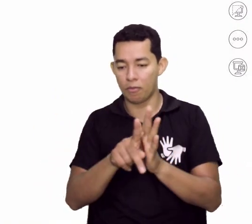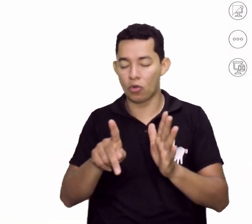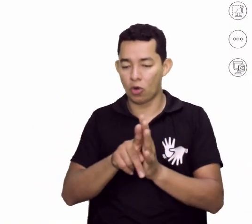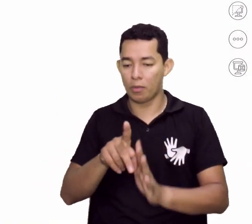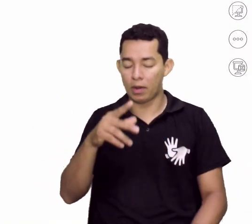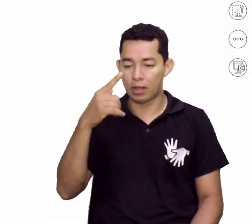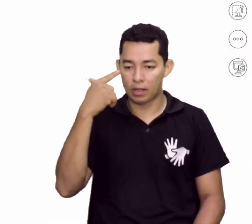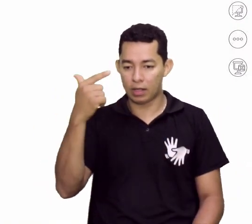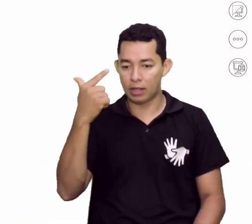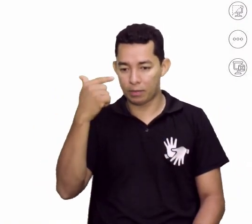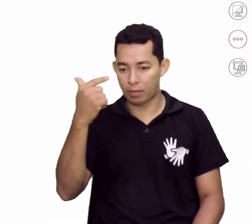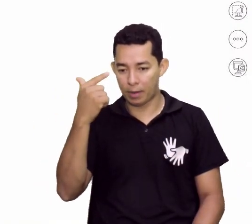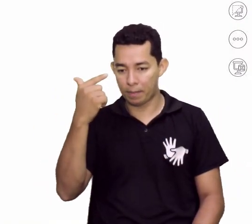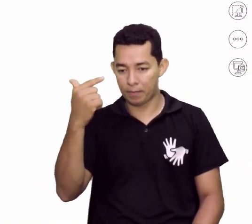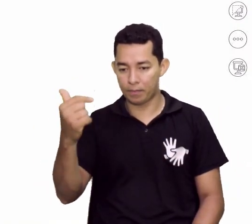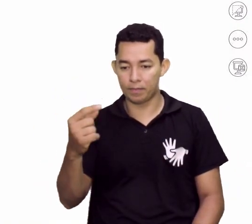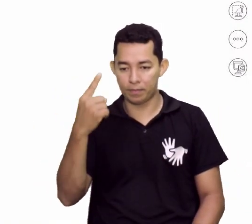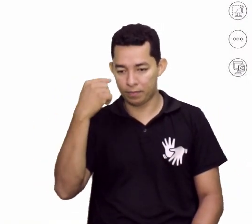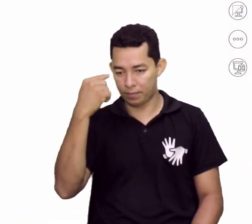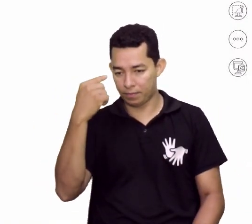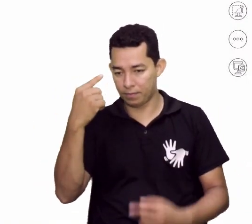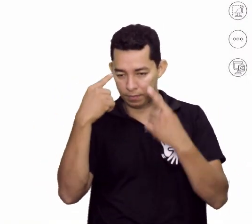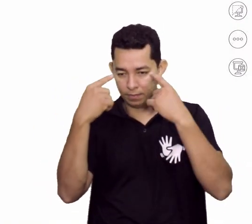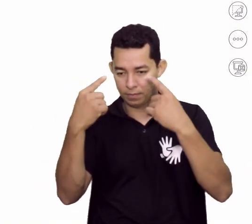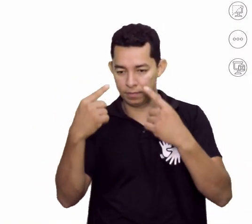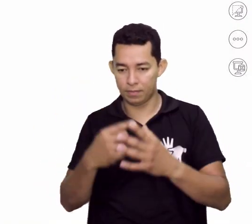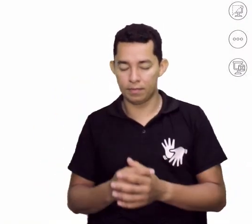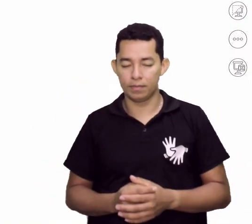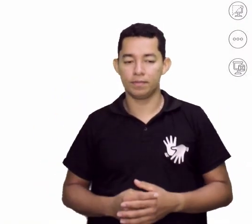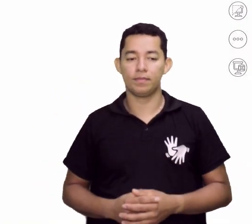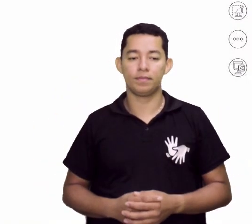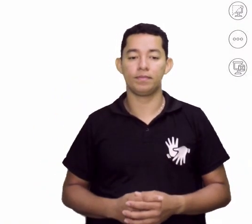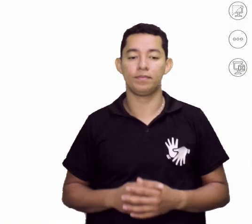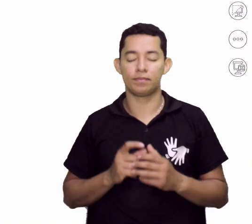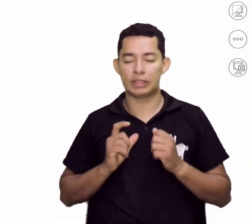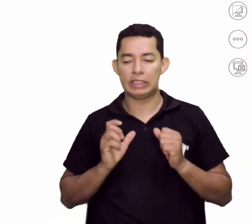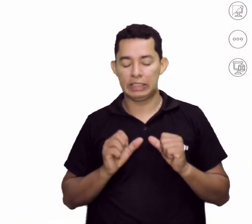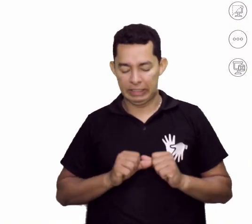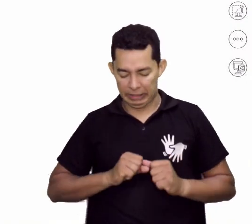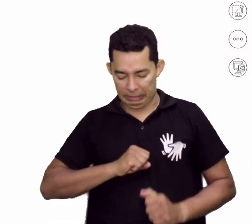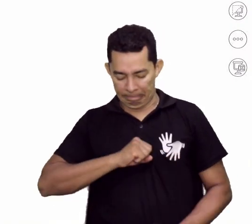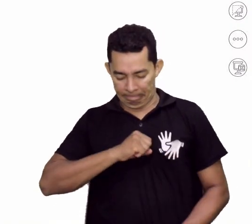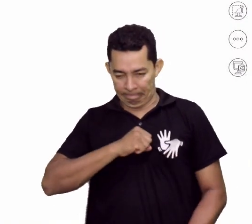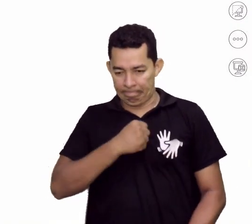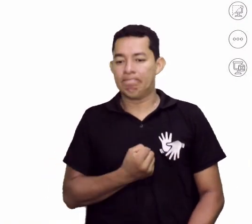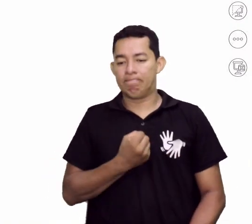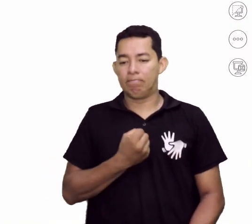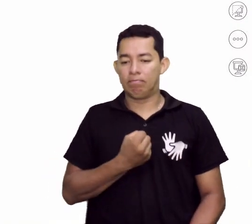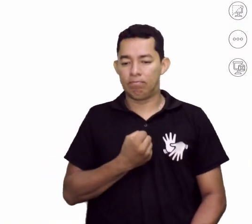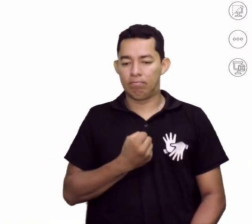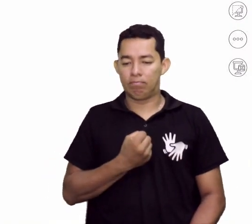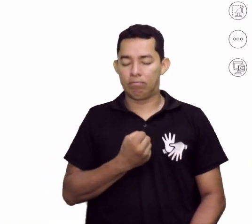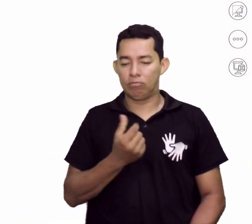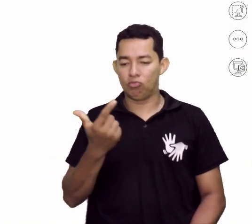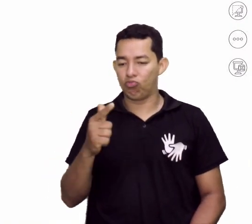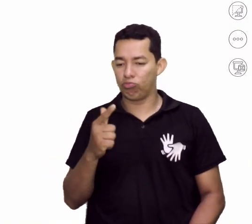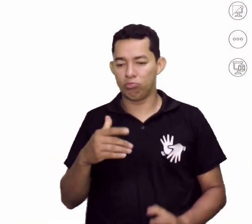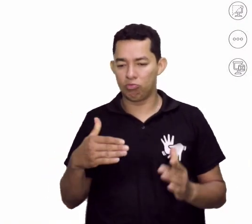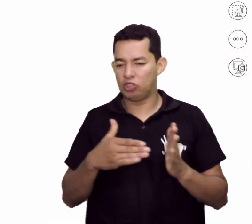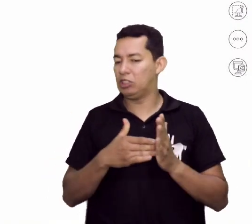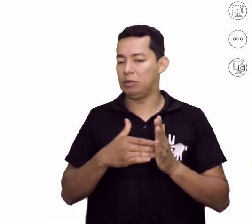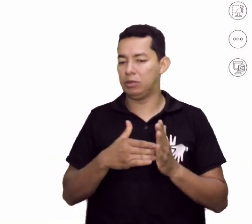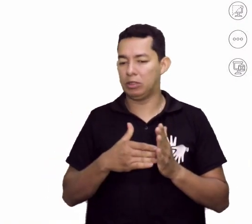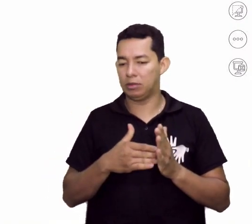na Espanha teve uma guerra civil e aí o ódio era forte demais, né? Sem limite,